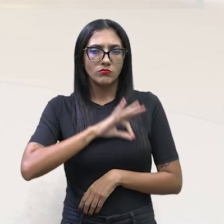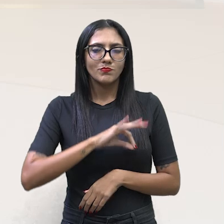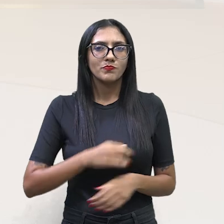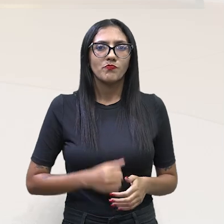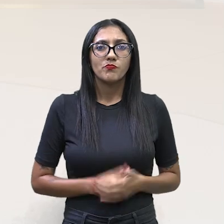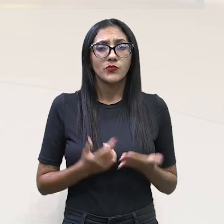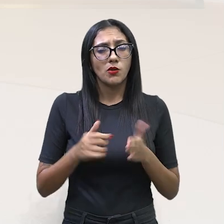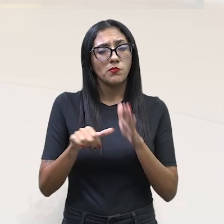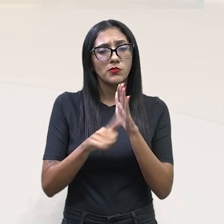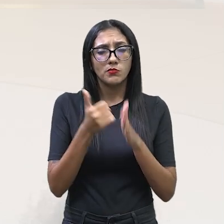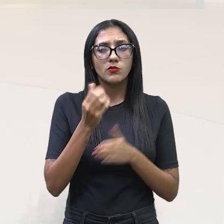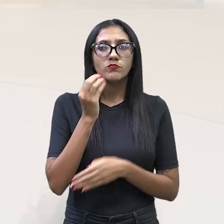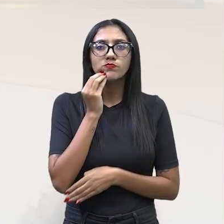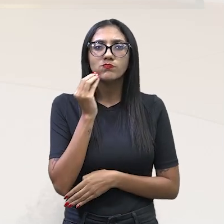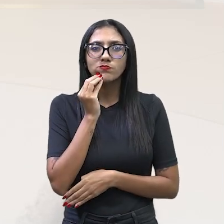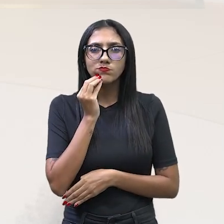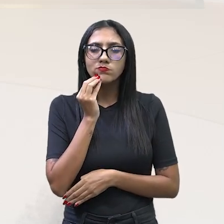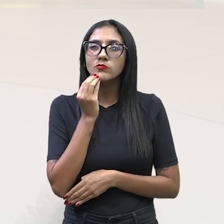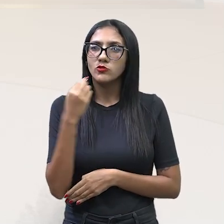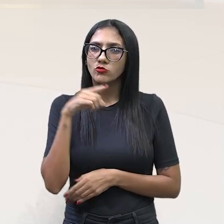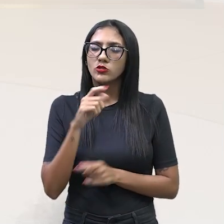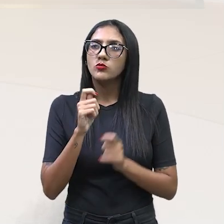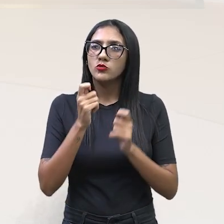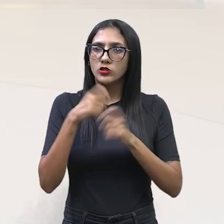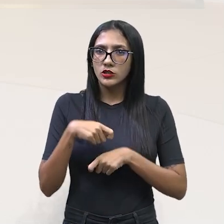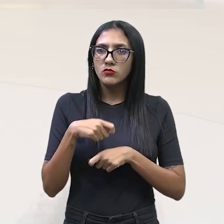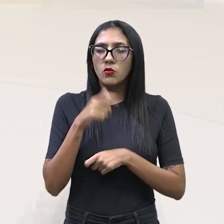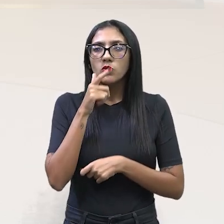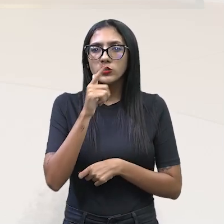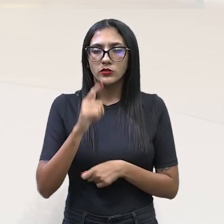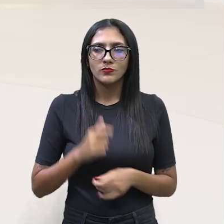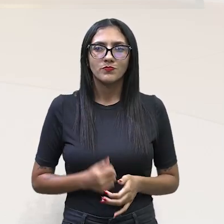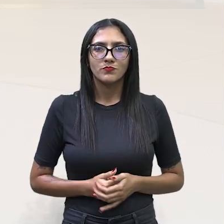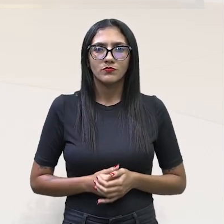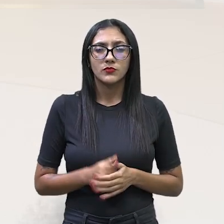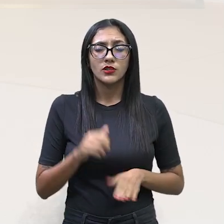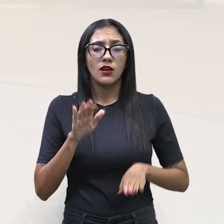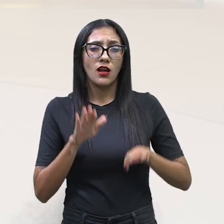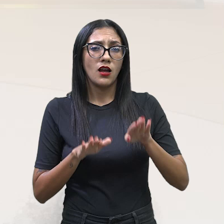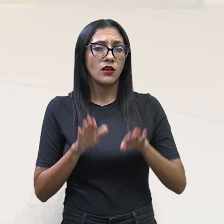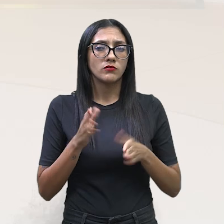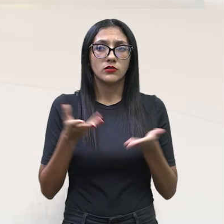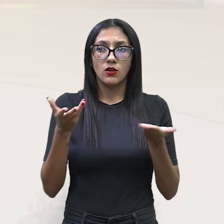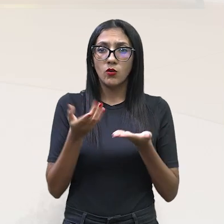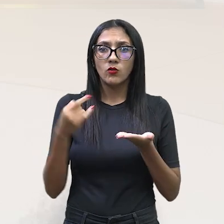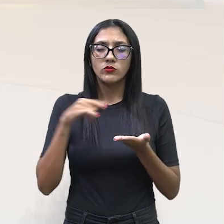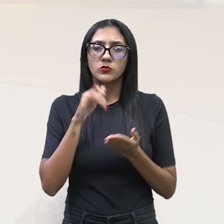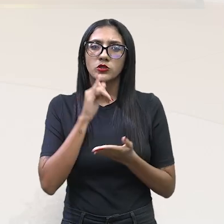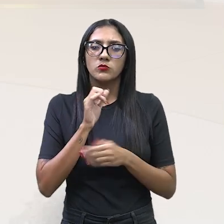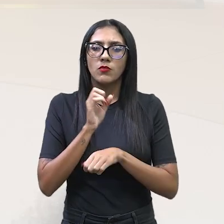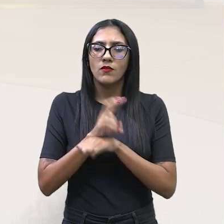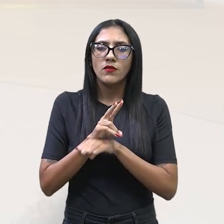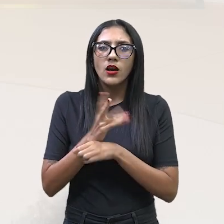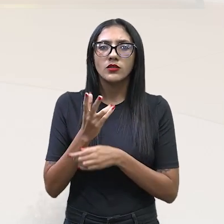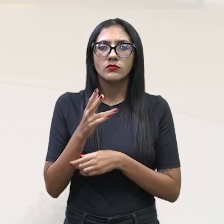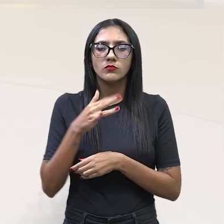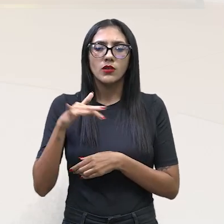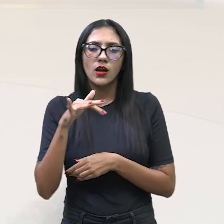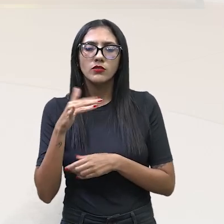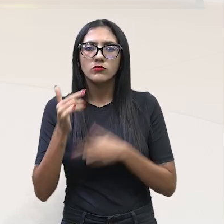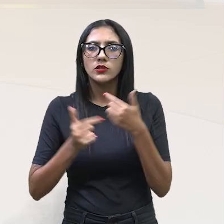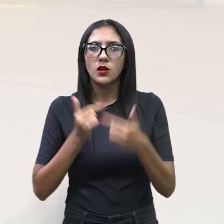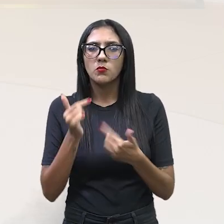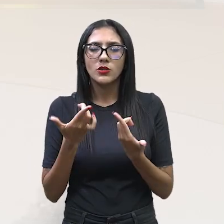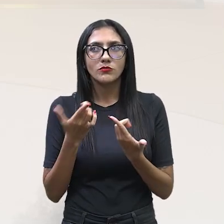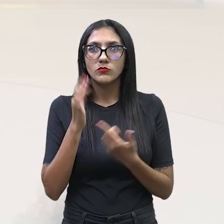primeira oportunidade que aparece você vai ocupar. De repente, neste momento, você pode estar ocupando aí uma vaga numa profissão que futuramente